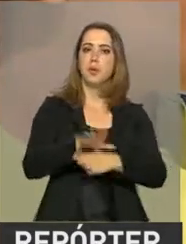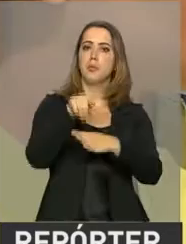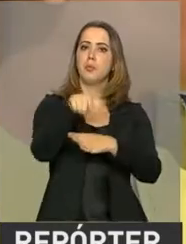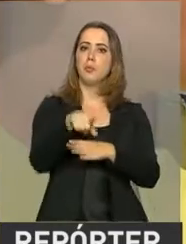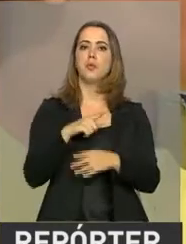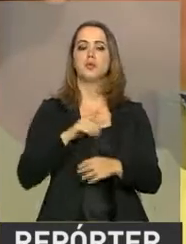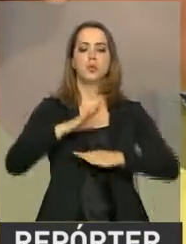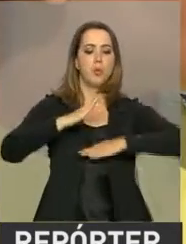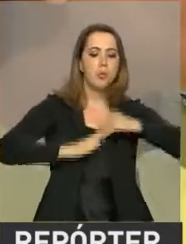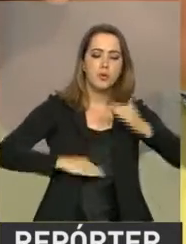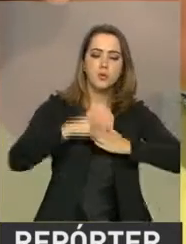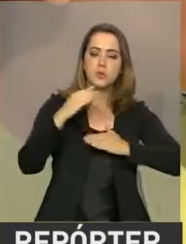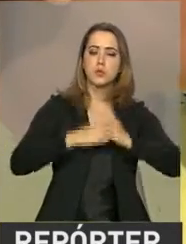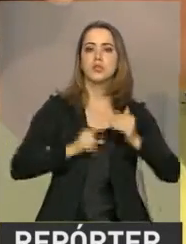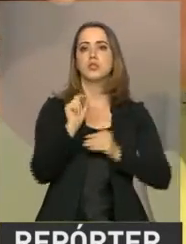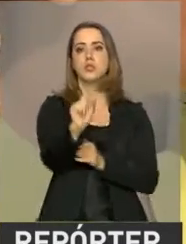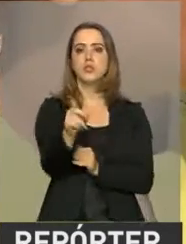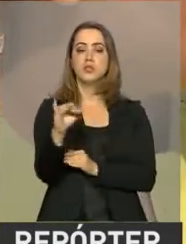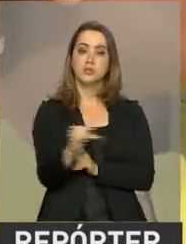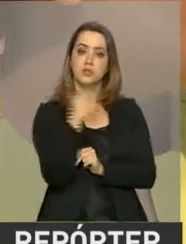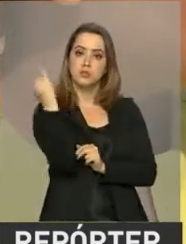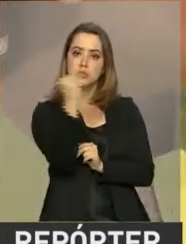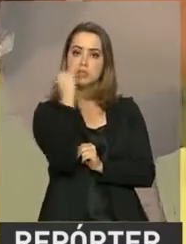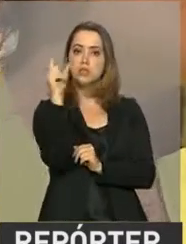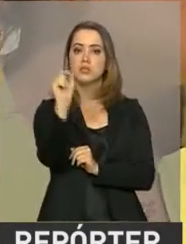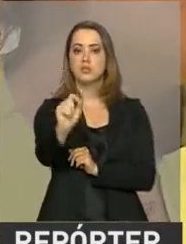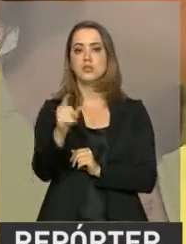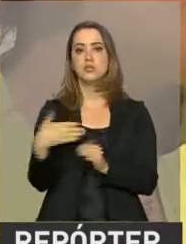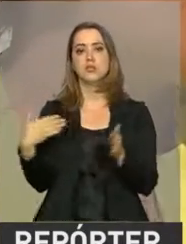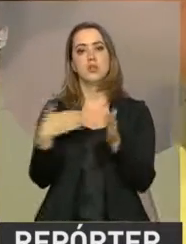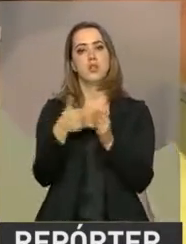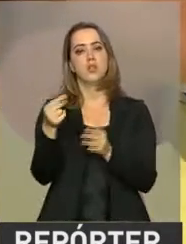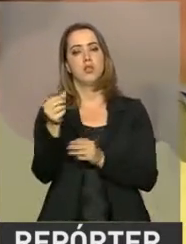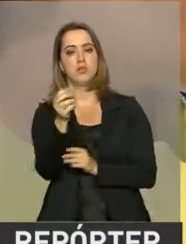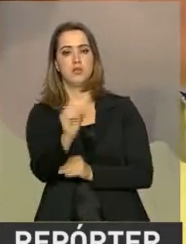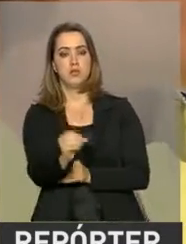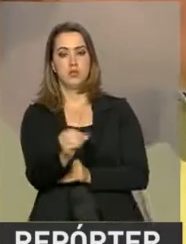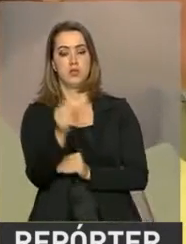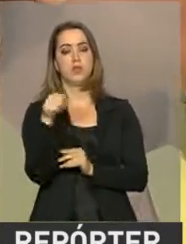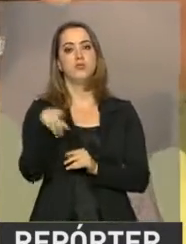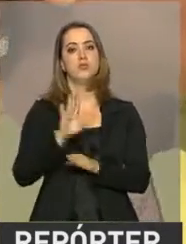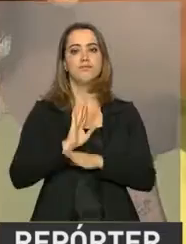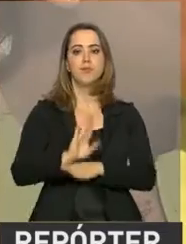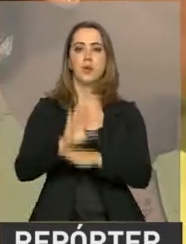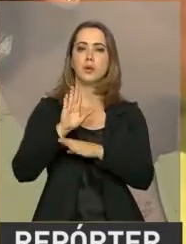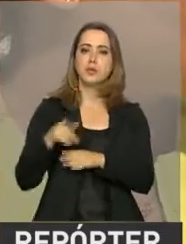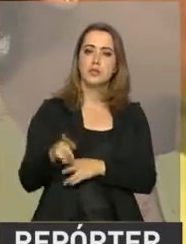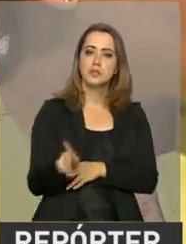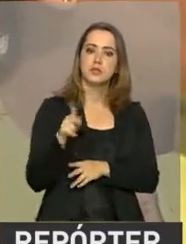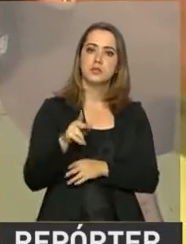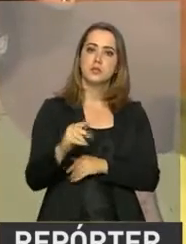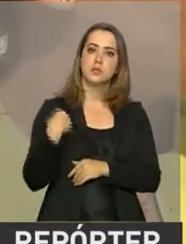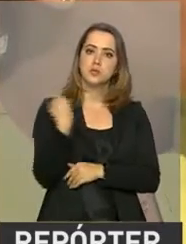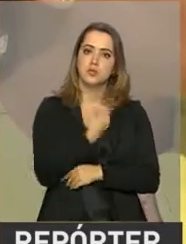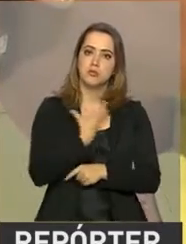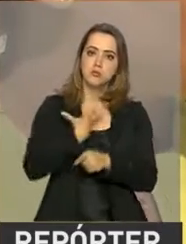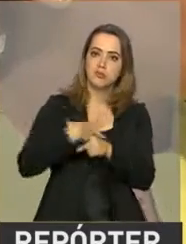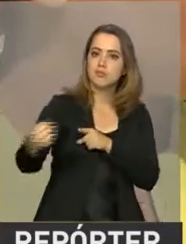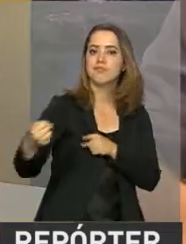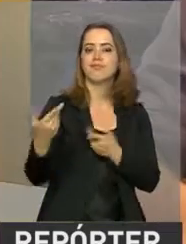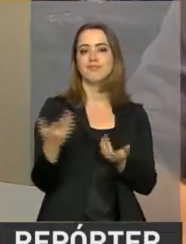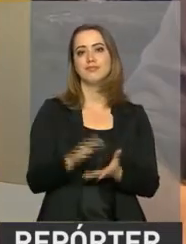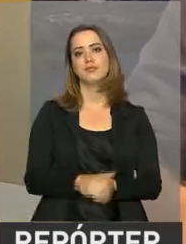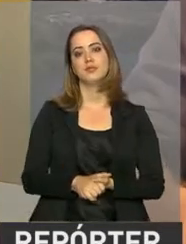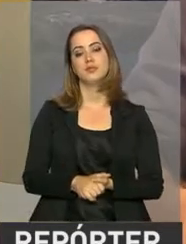dos profissionais. Então tem sido muito importante. Com certeza até 2020 vai cada vez apoiar mais a gente, que a gente conseguir alcançar nosso